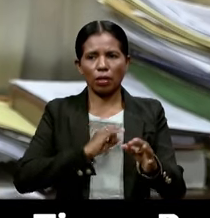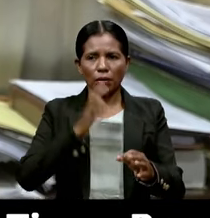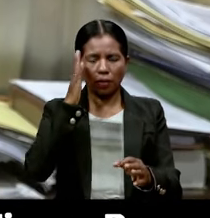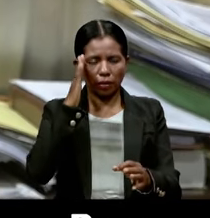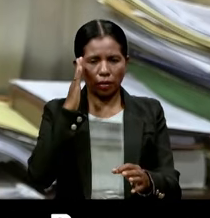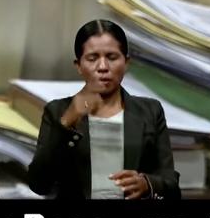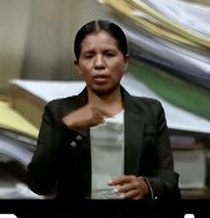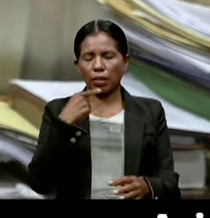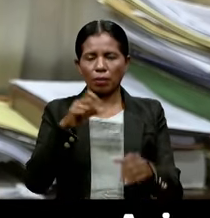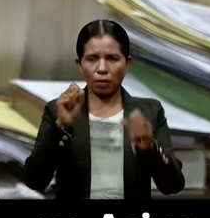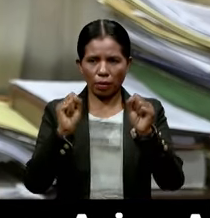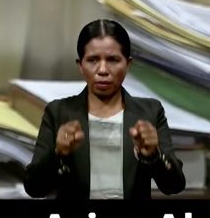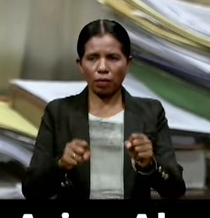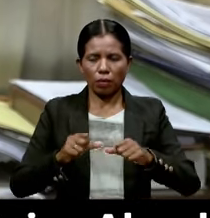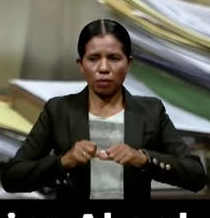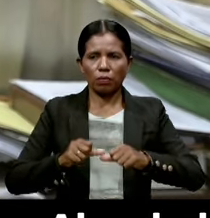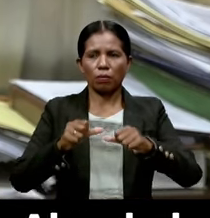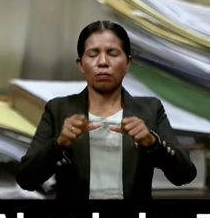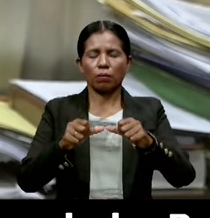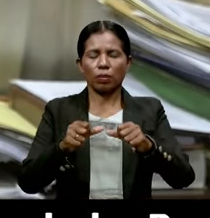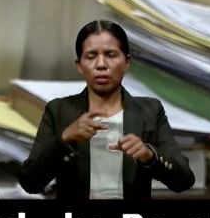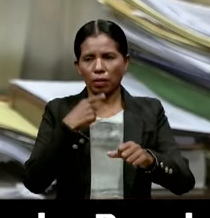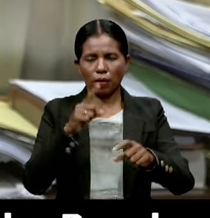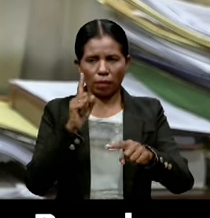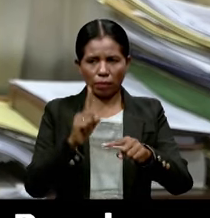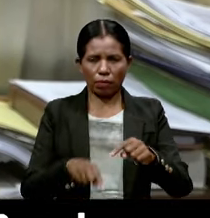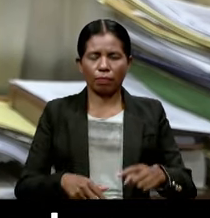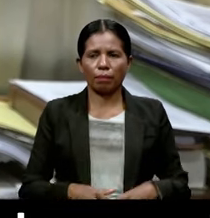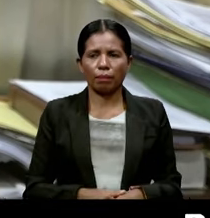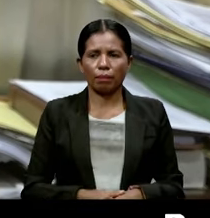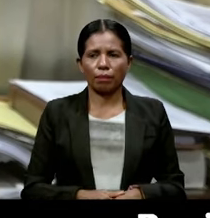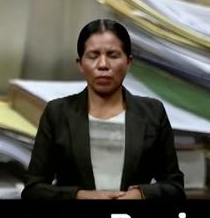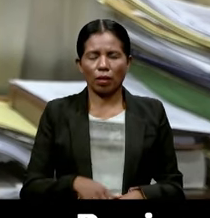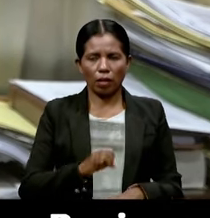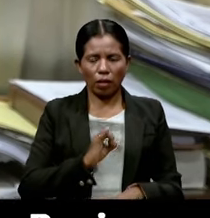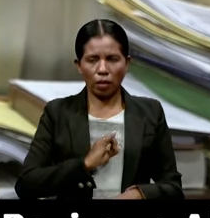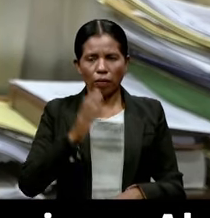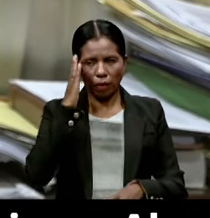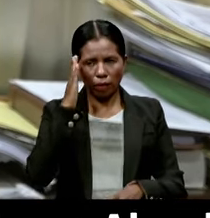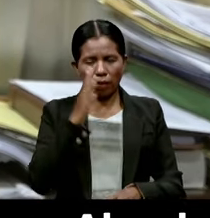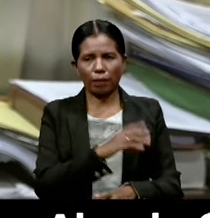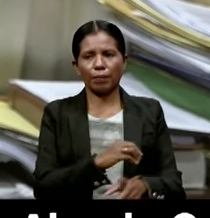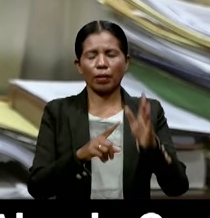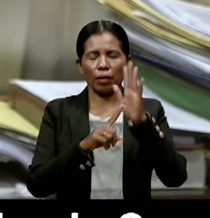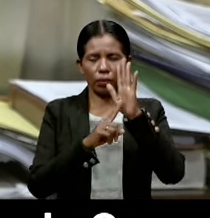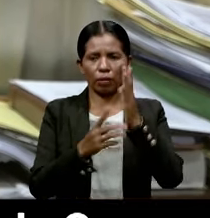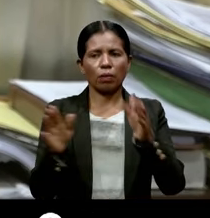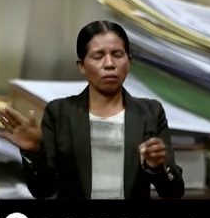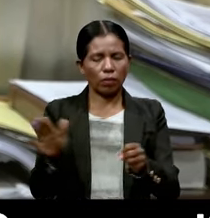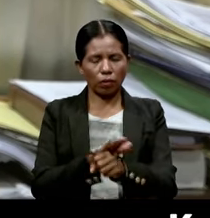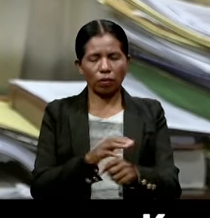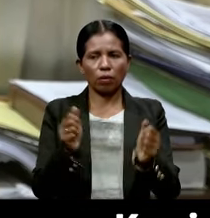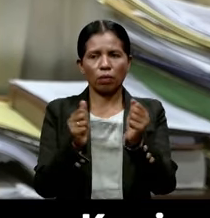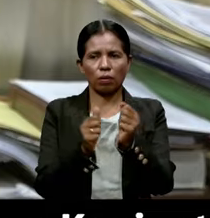se mak bele continua se mak la bele nega nebe hau na inga evidência completo an hau